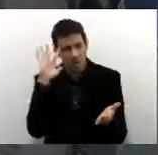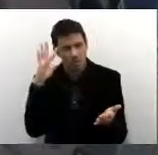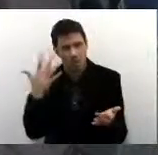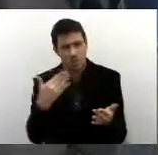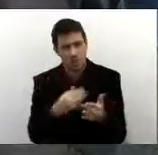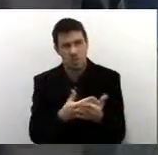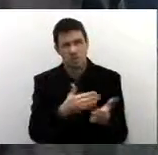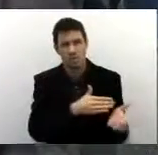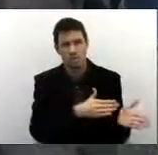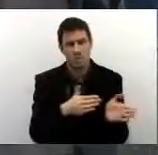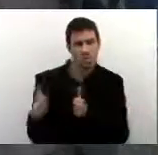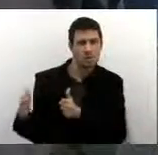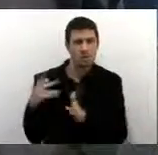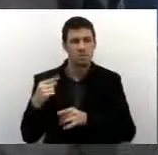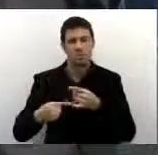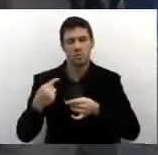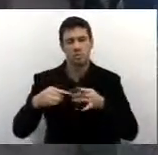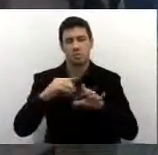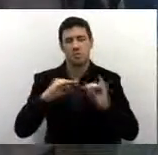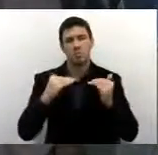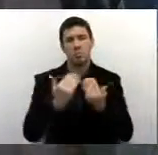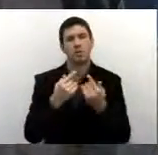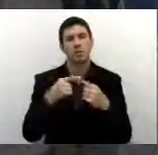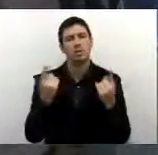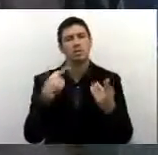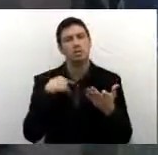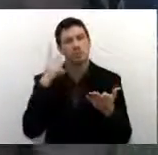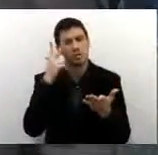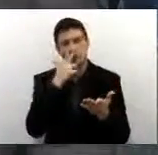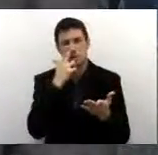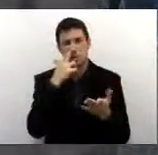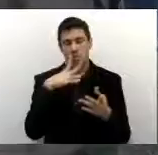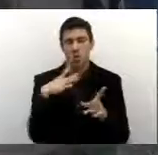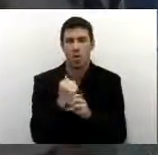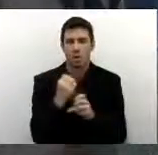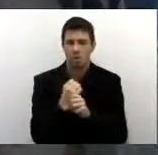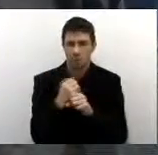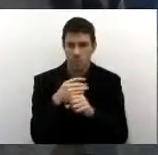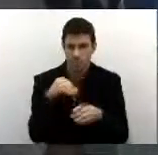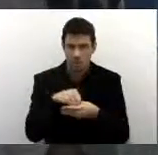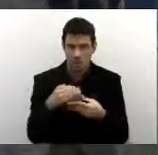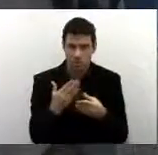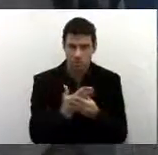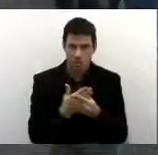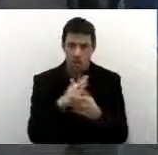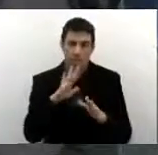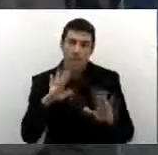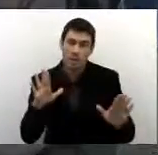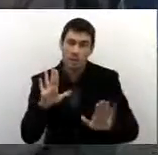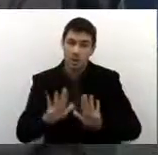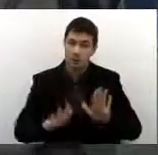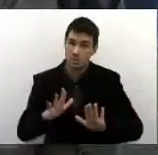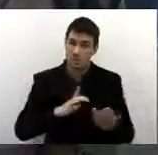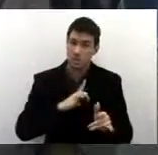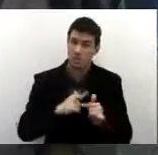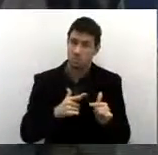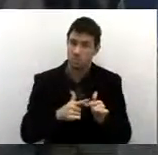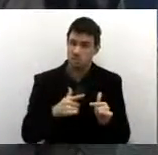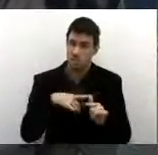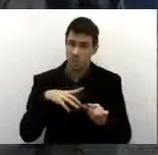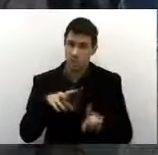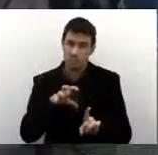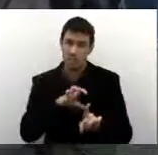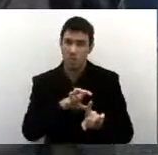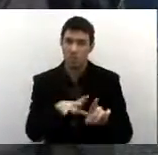trajetória política da Câmara, sempre tem divergências. Tem algum secretário que não entende muito bem nem da sua pasta e acaba aí querendo provocar o vereador